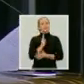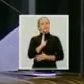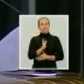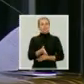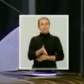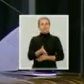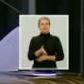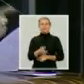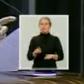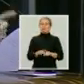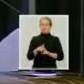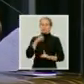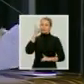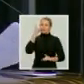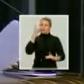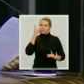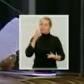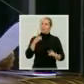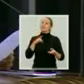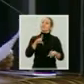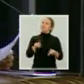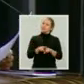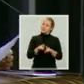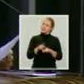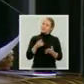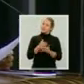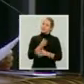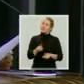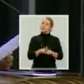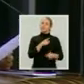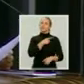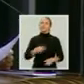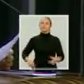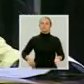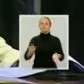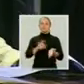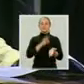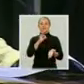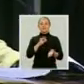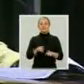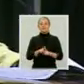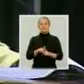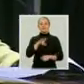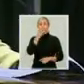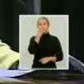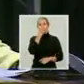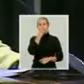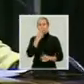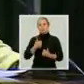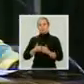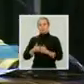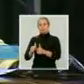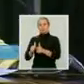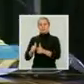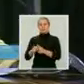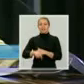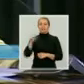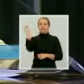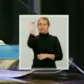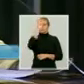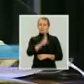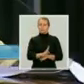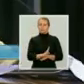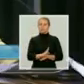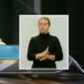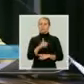a Câmara também aprovou e o presidente sancionou, que é o cão-guia. No Brasil, o Senado Federal, por intermédio do projeto